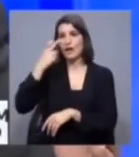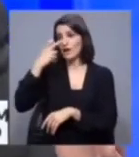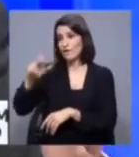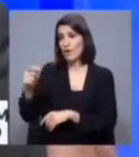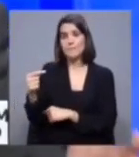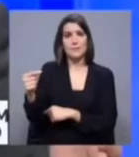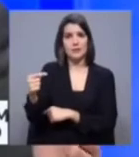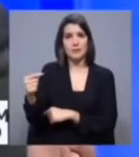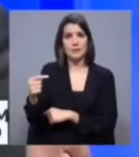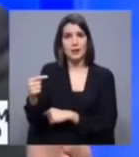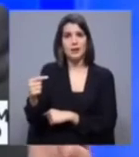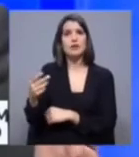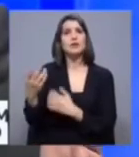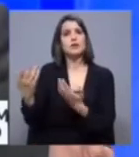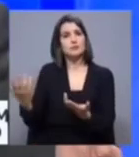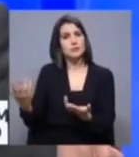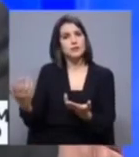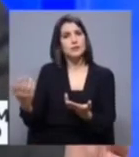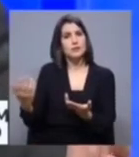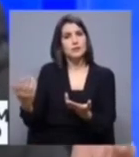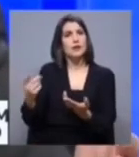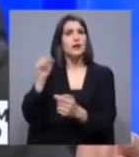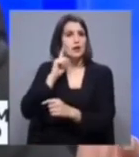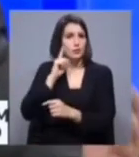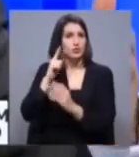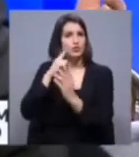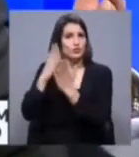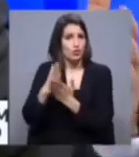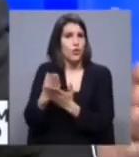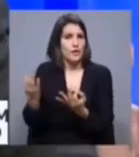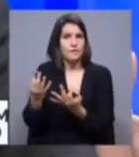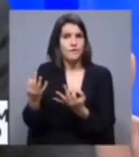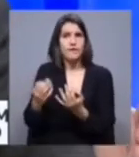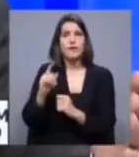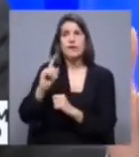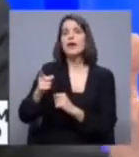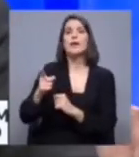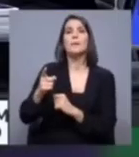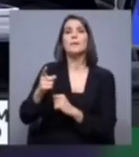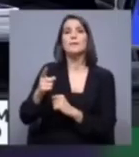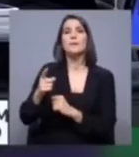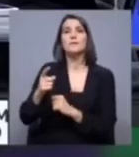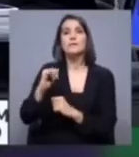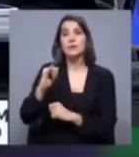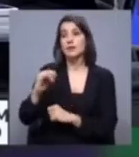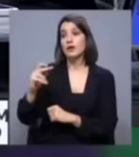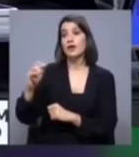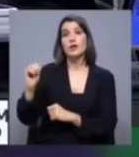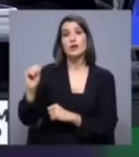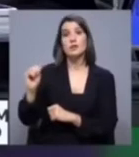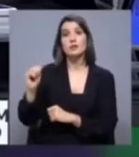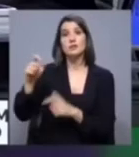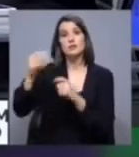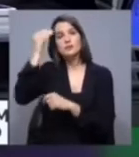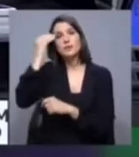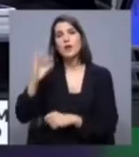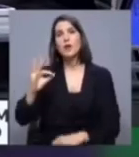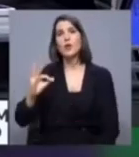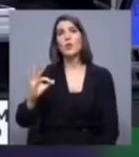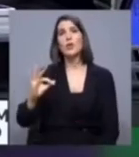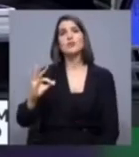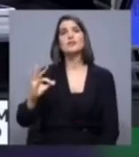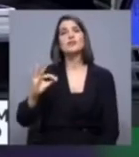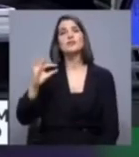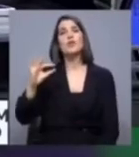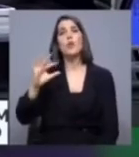que é particularmente importante estudar, de facto, que é ou de um IAS, para as pessoas saberem, só 443